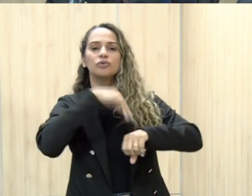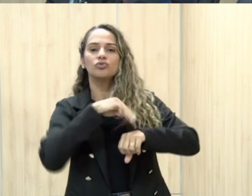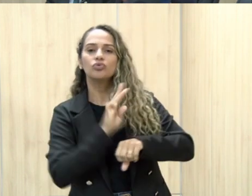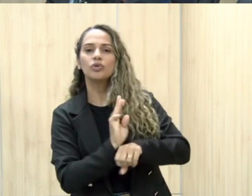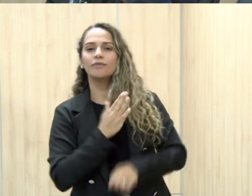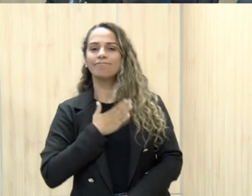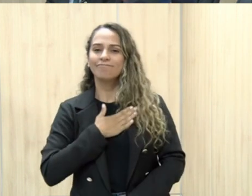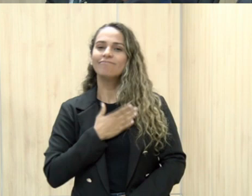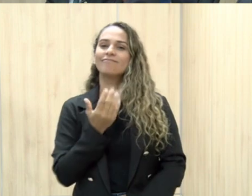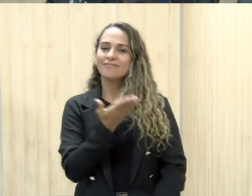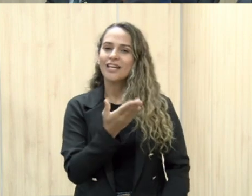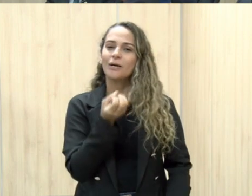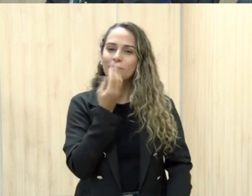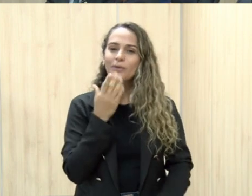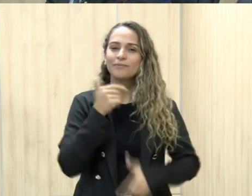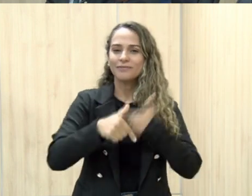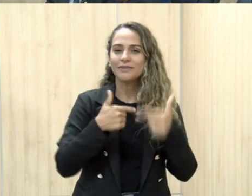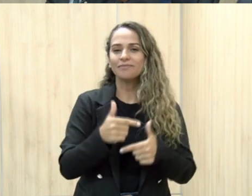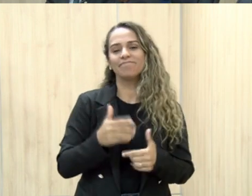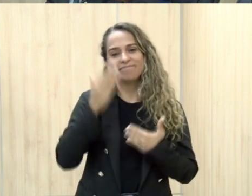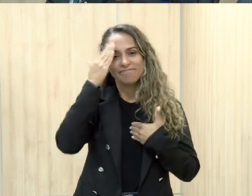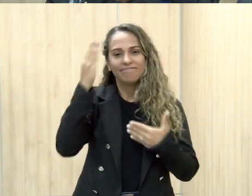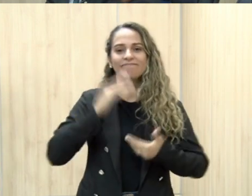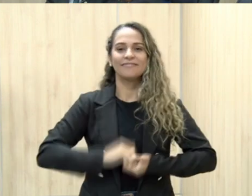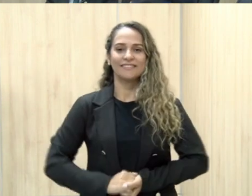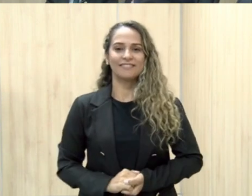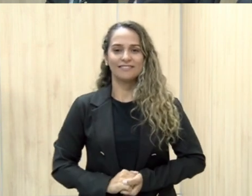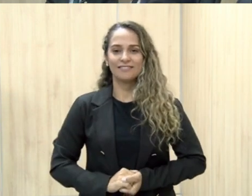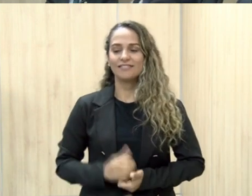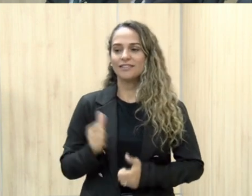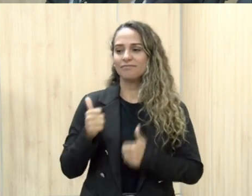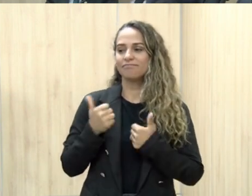carinho uma estima muito grande pelo trabalho que realiza Obrigado